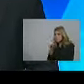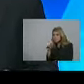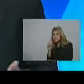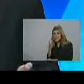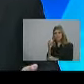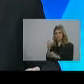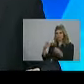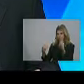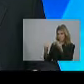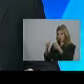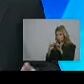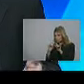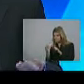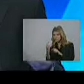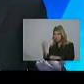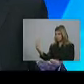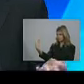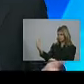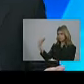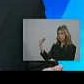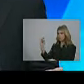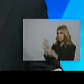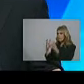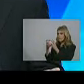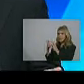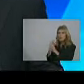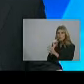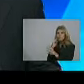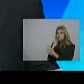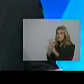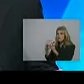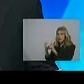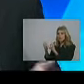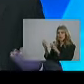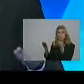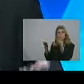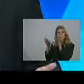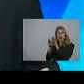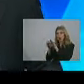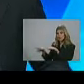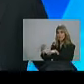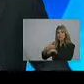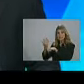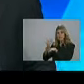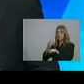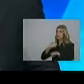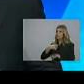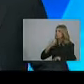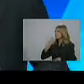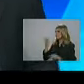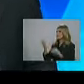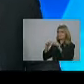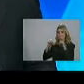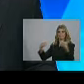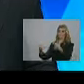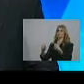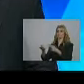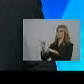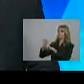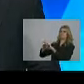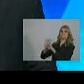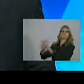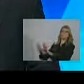no para-choque do taxista, um amassadinho de leve na porta do taxista, eles lacram o carro, apreendem, o